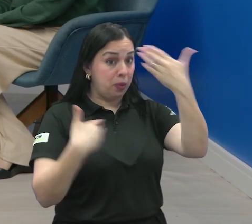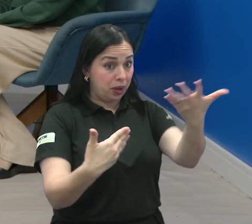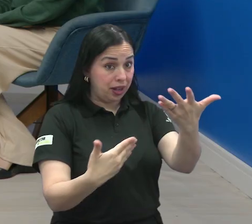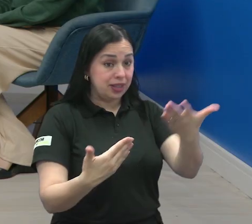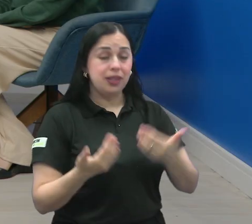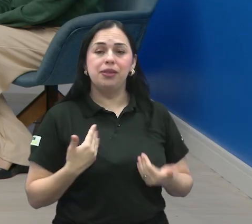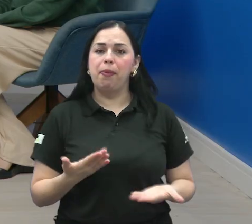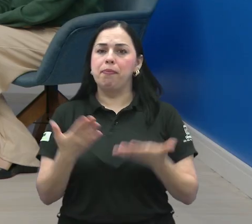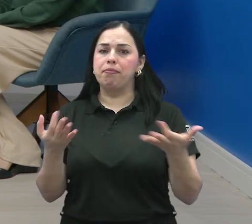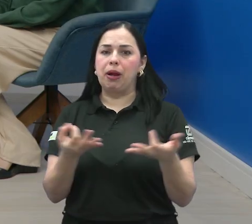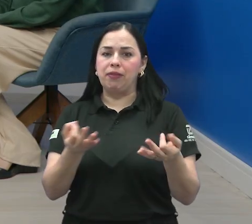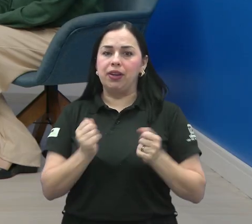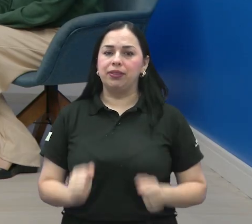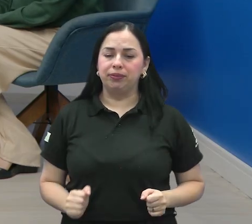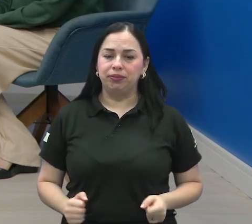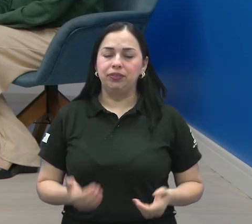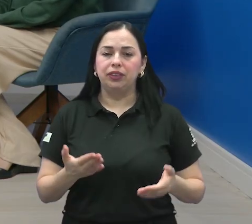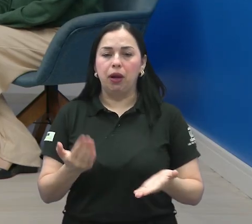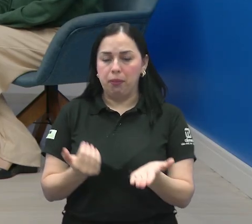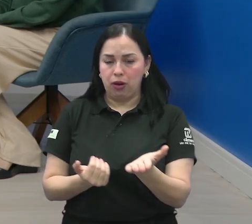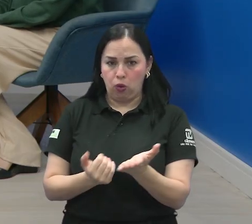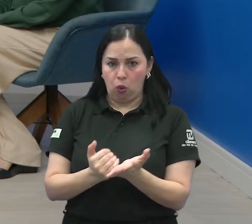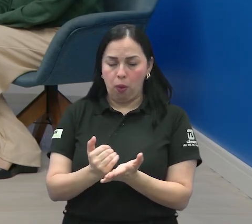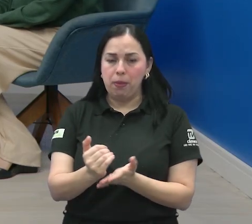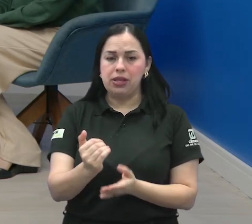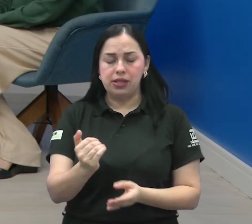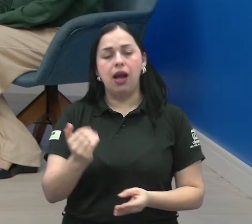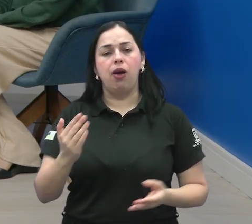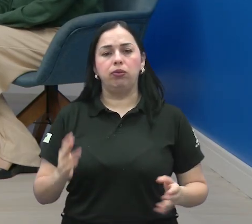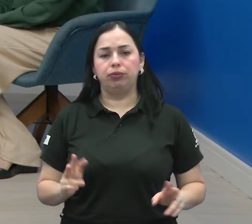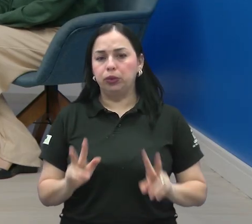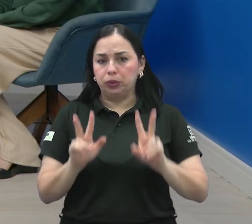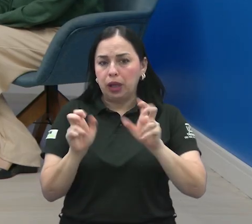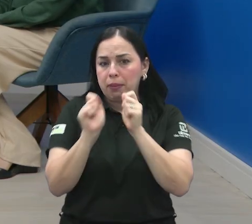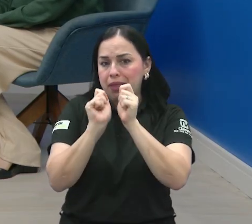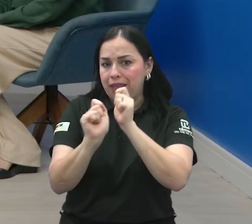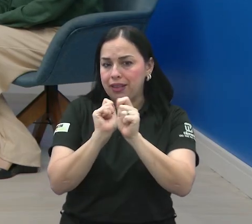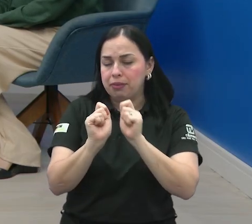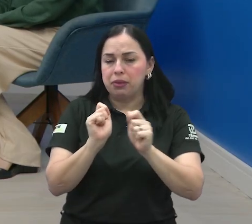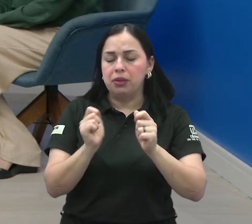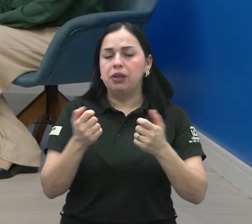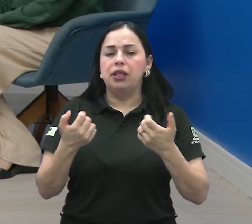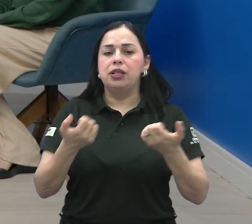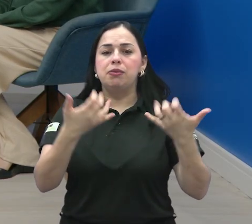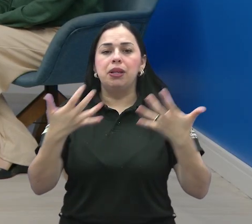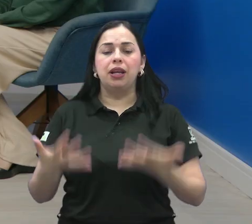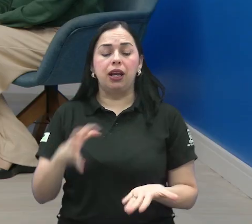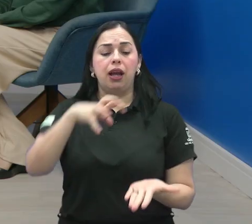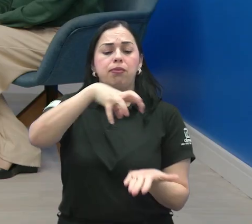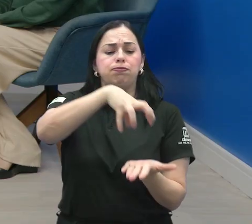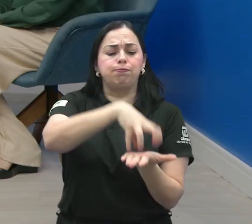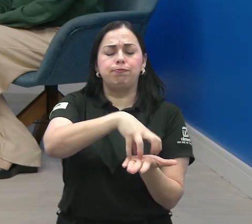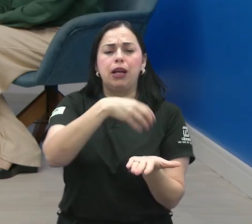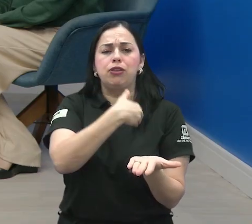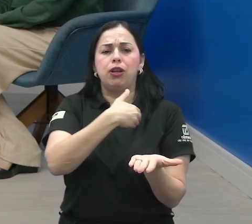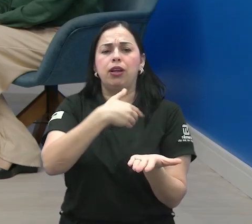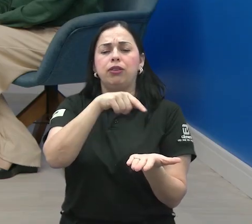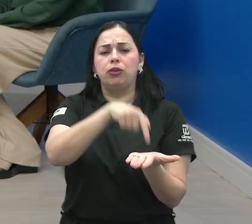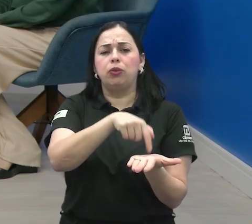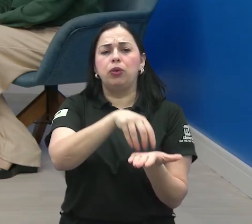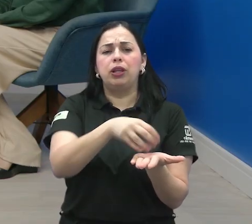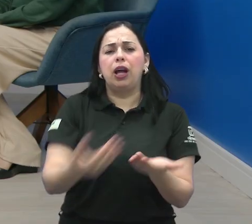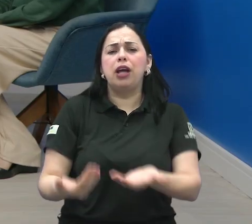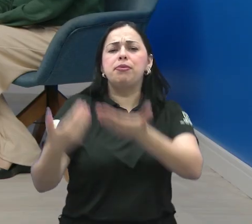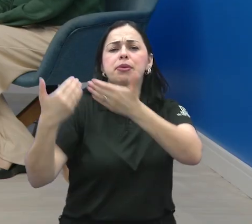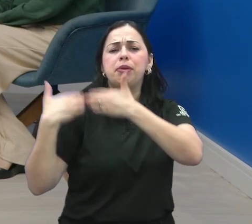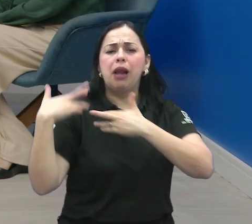agradeço, Paulo, o convite. Perfeito. E para a gente então começar essa entrevista, falar qual que é a importância de existir esses órgãos de